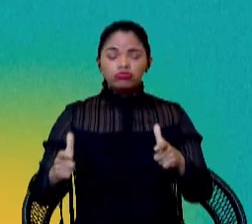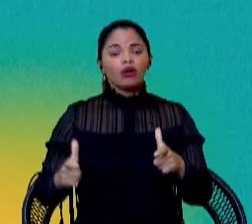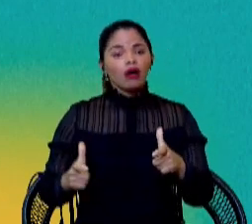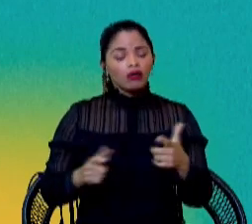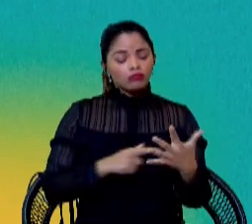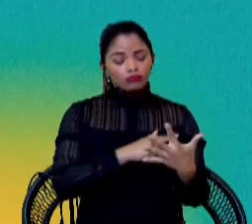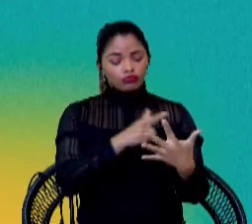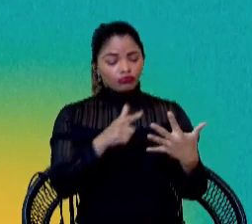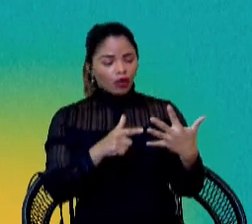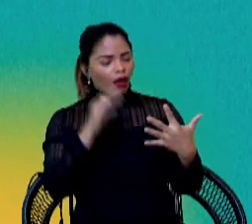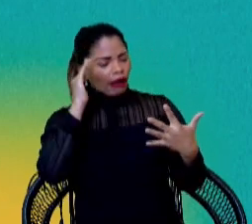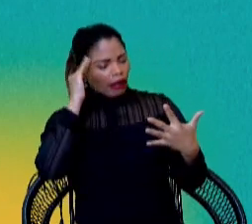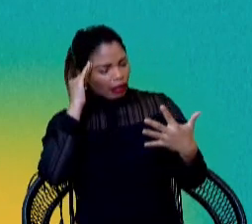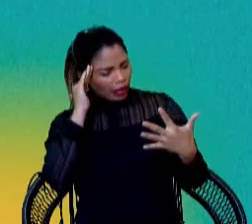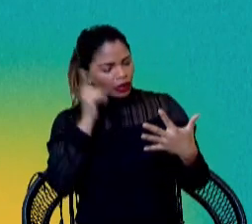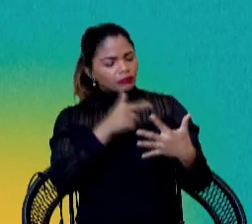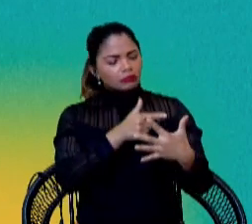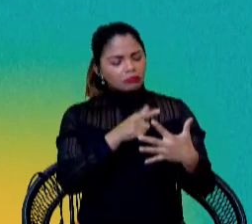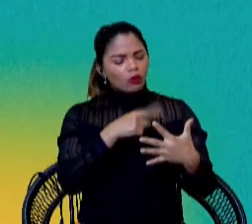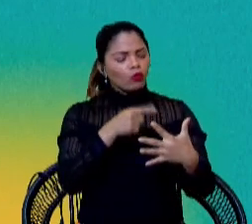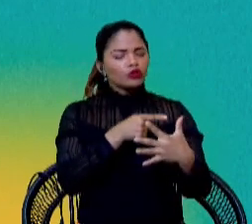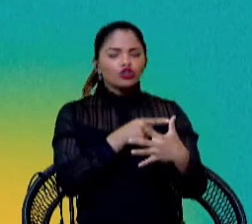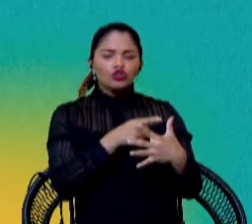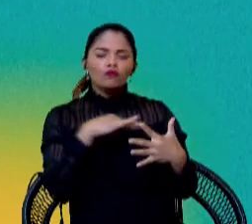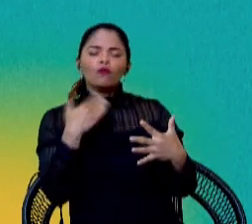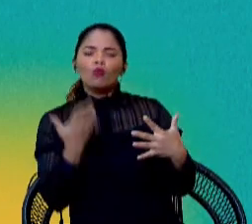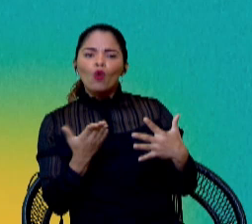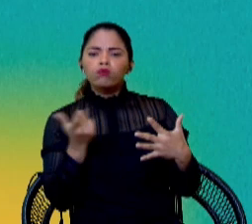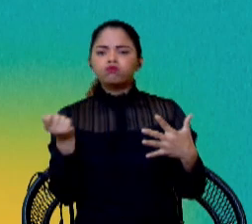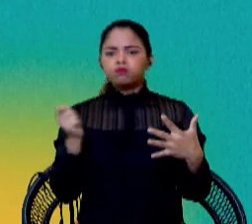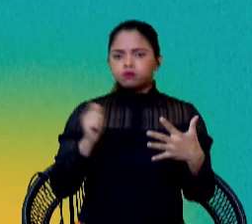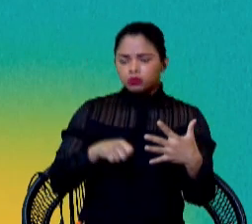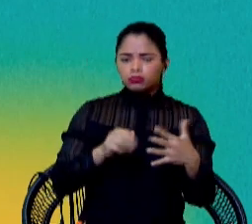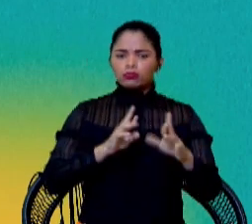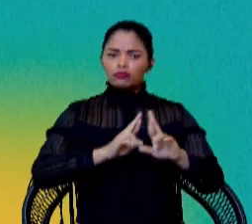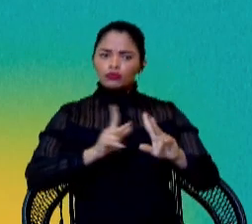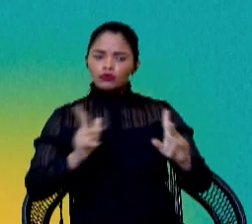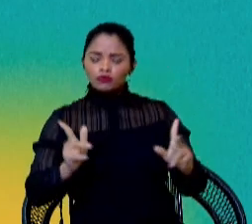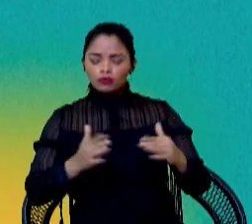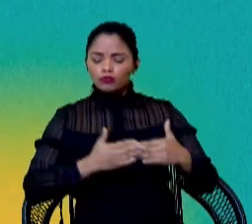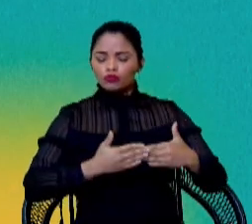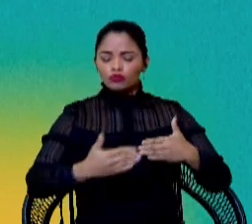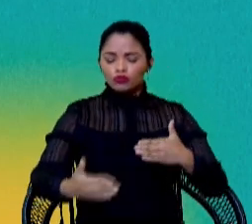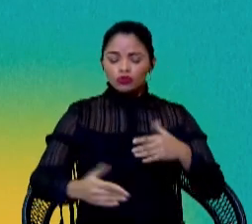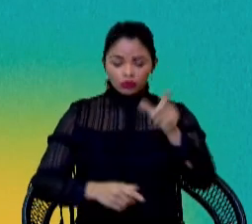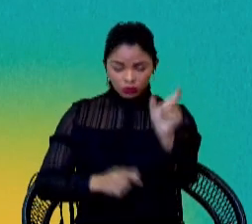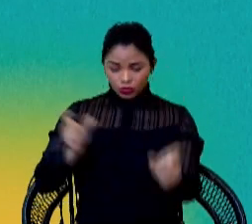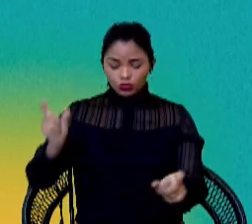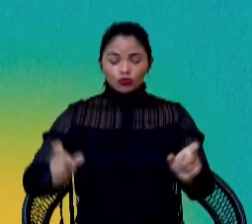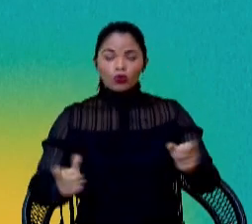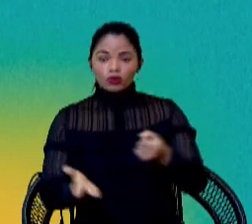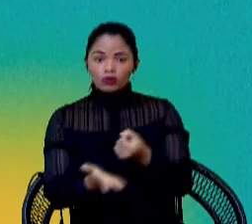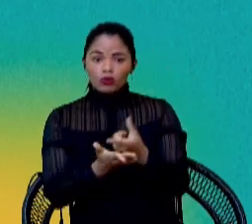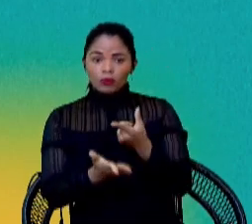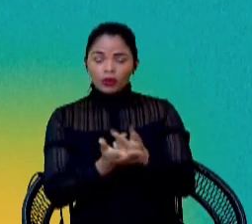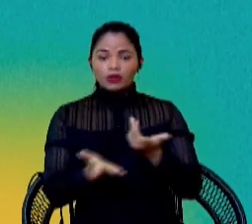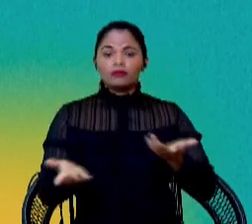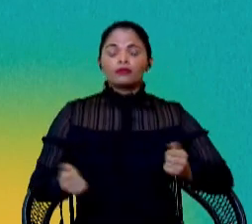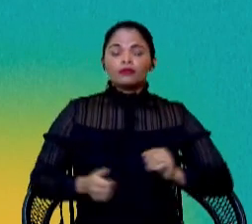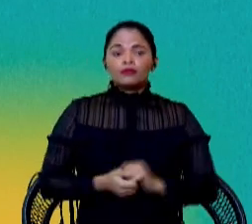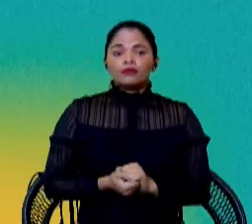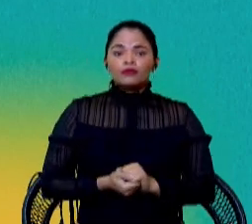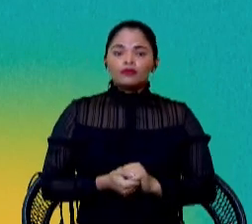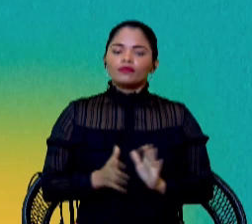galho você vai entendendo, pô, qual que está sendo o meu objetivo, como que isso está fazendo diferença dentro da jornada do meu usuário. Tá bom, gente?